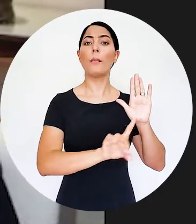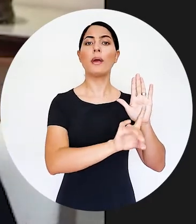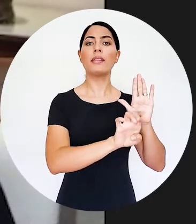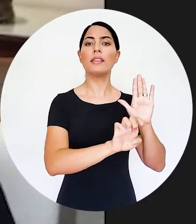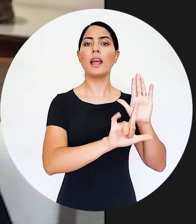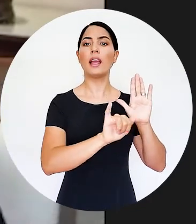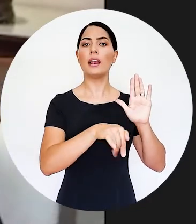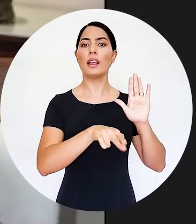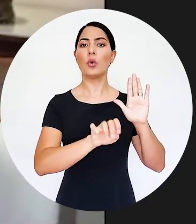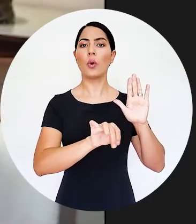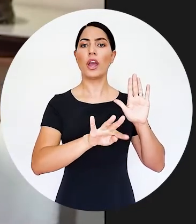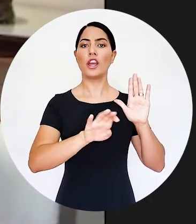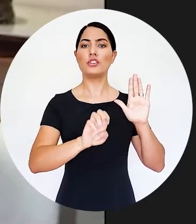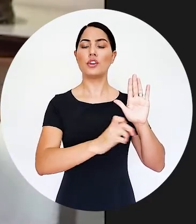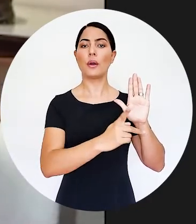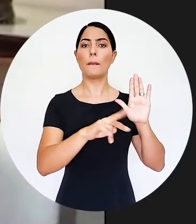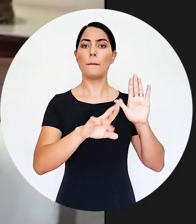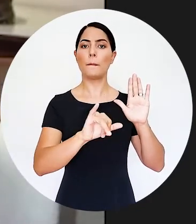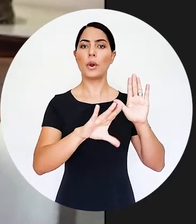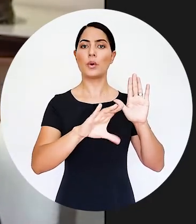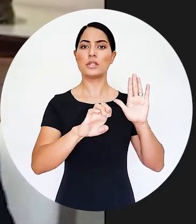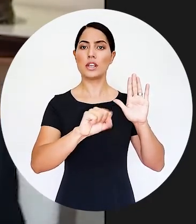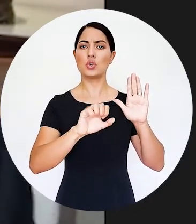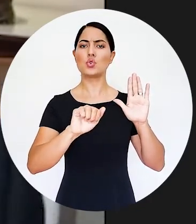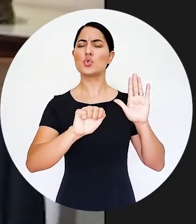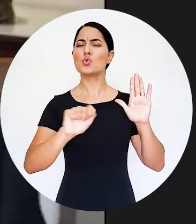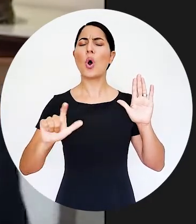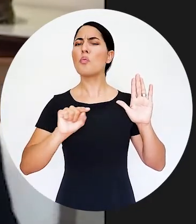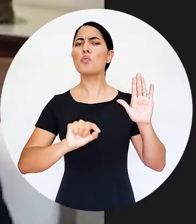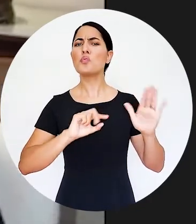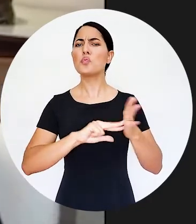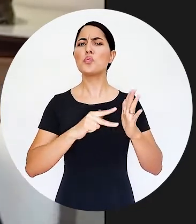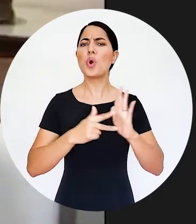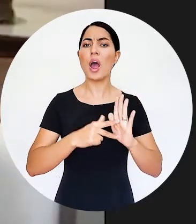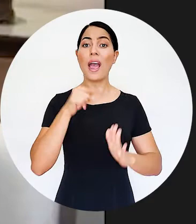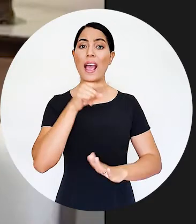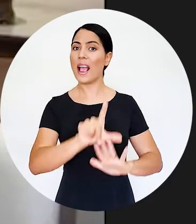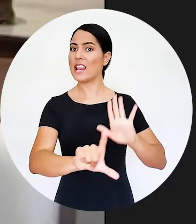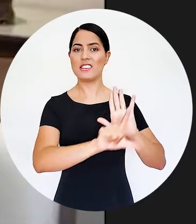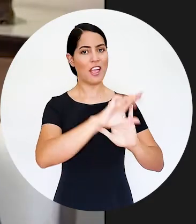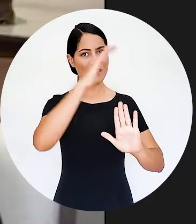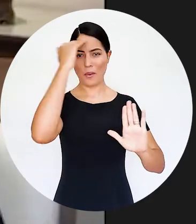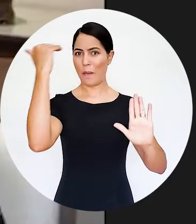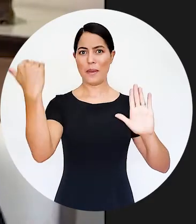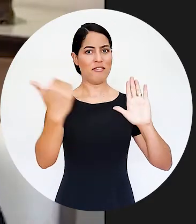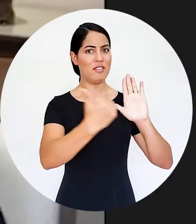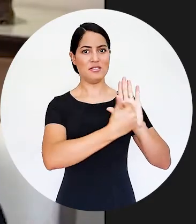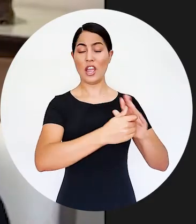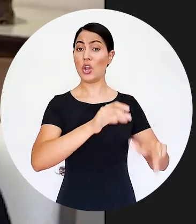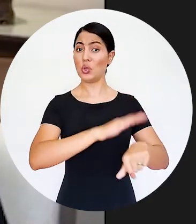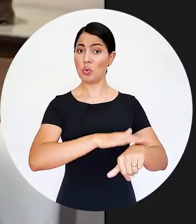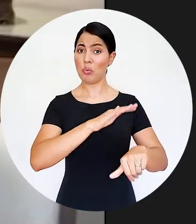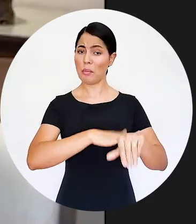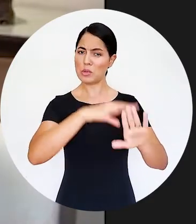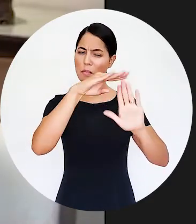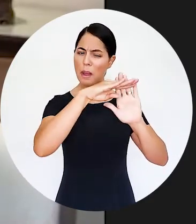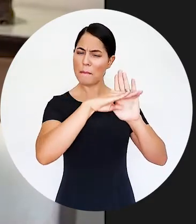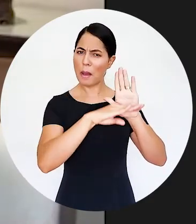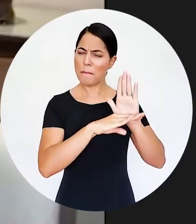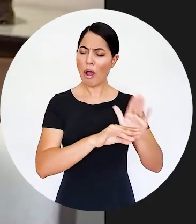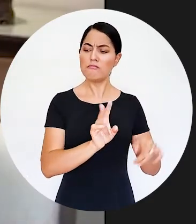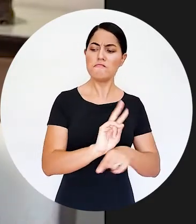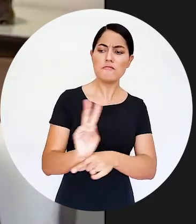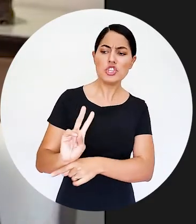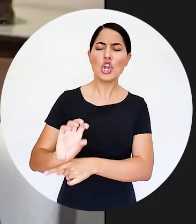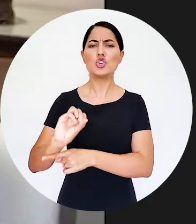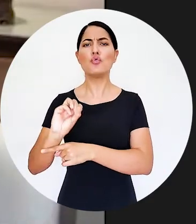essa expressão eu conhei algum tempo bem conhecida processual seja ele vai violar além conduzindo